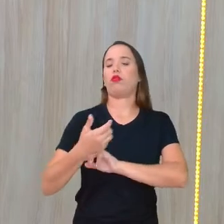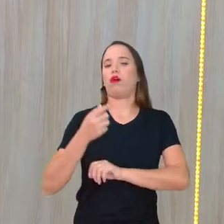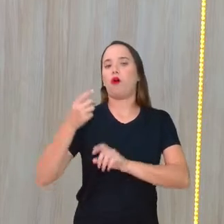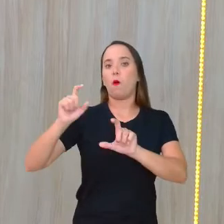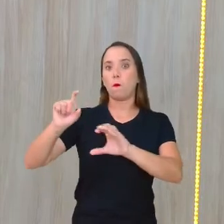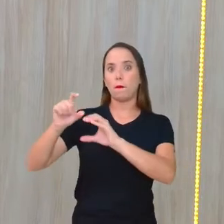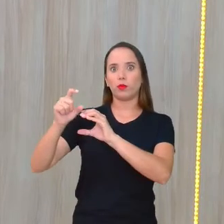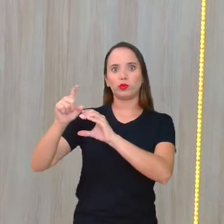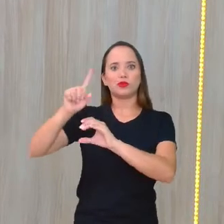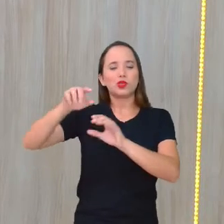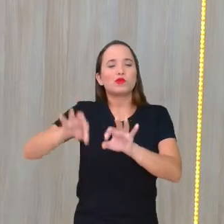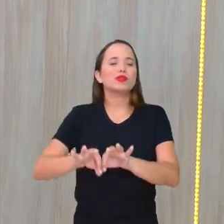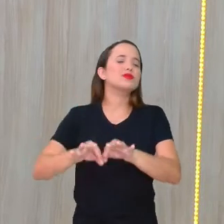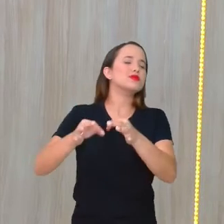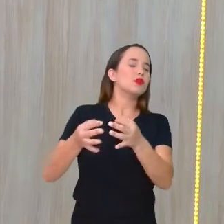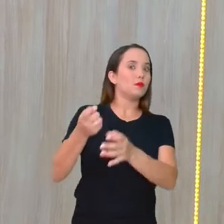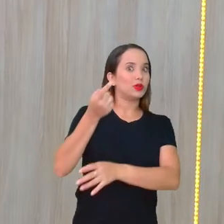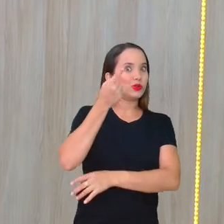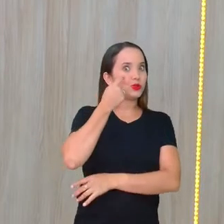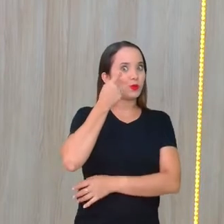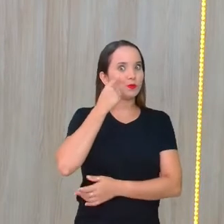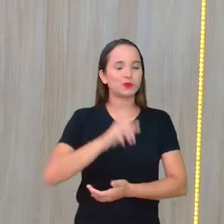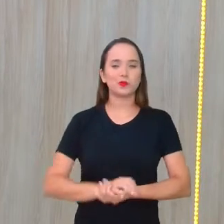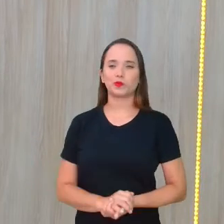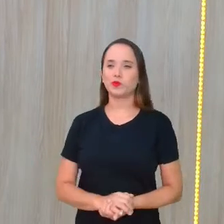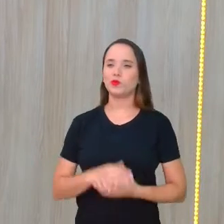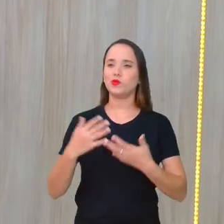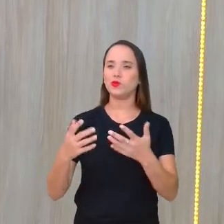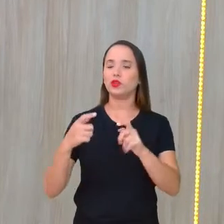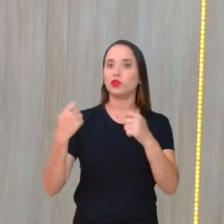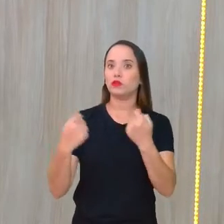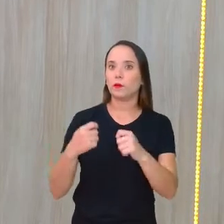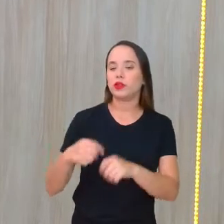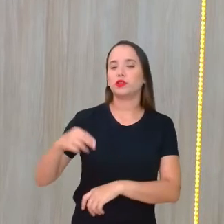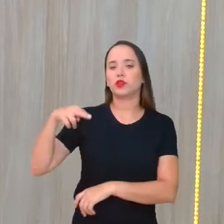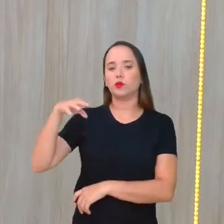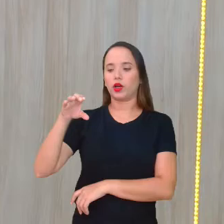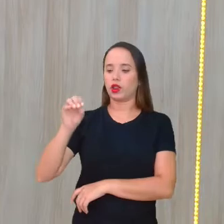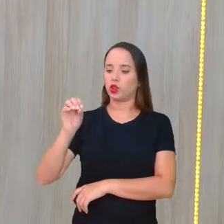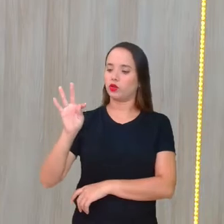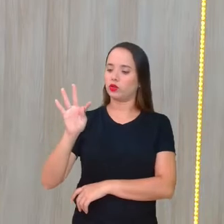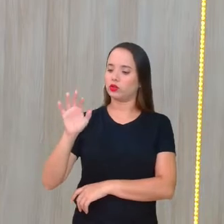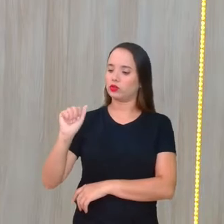mais simples. E para isso a gente precisa de uma notação. A